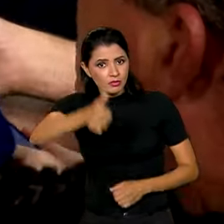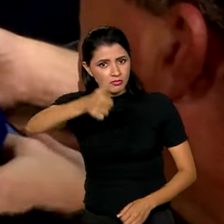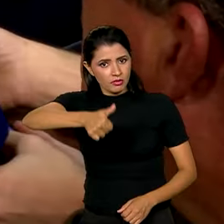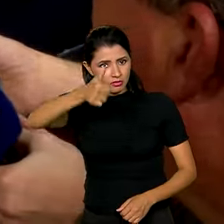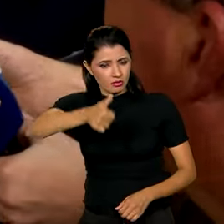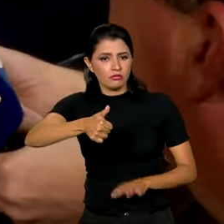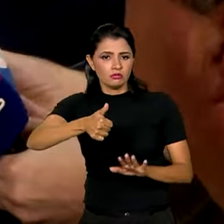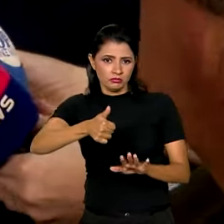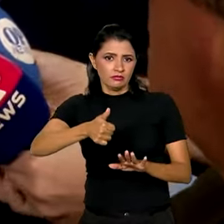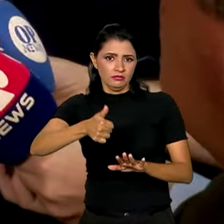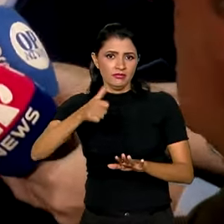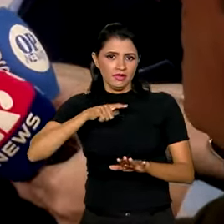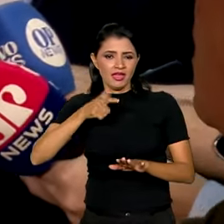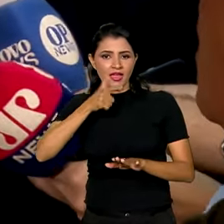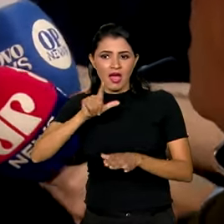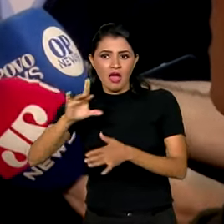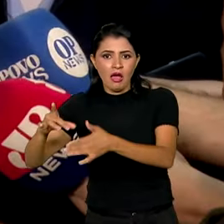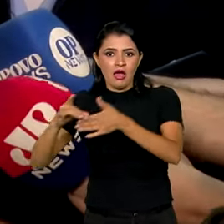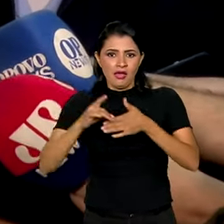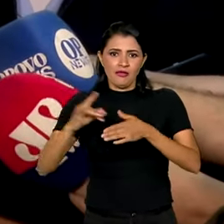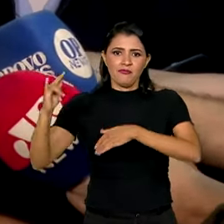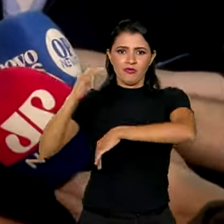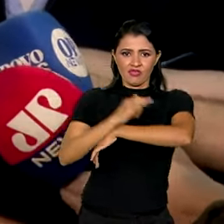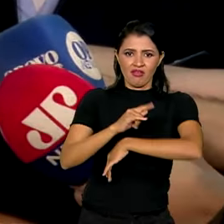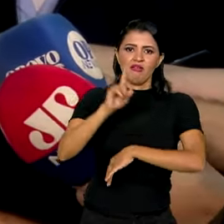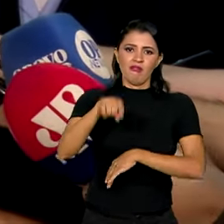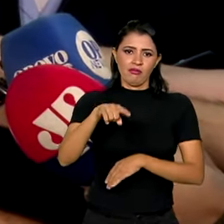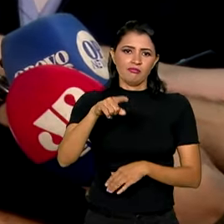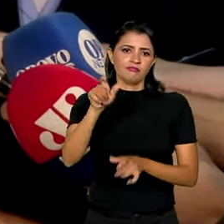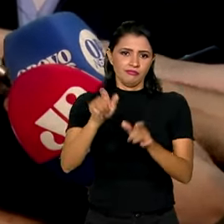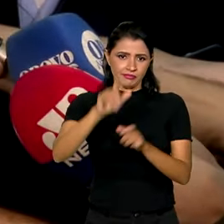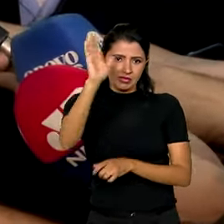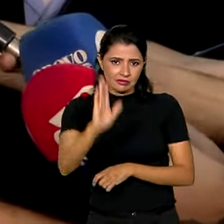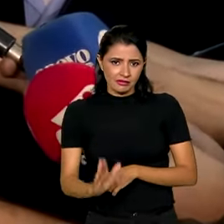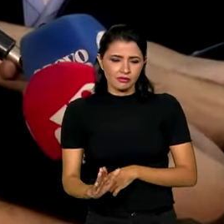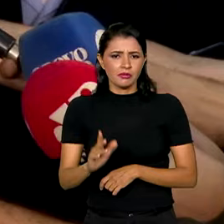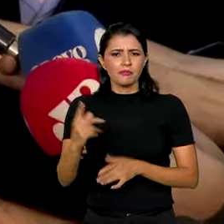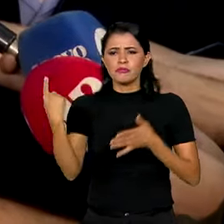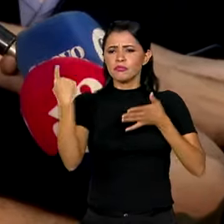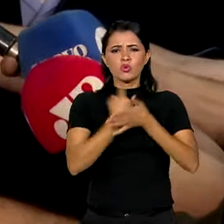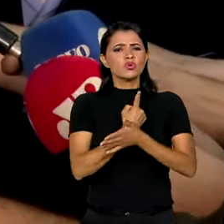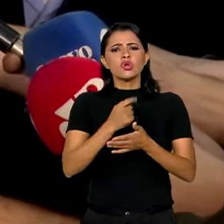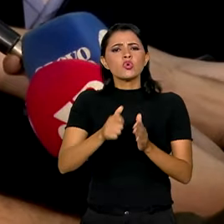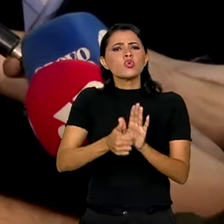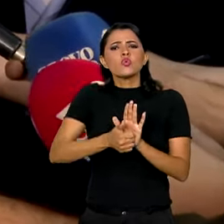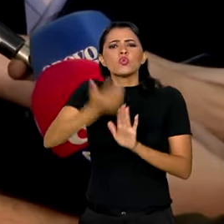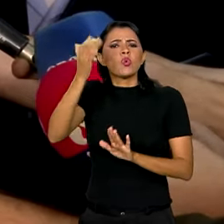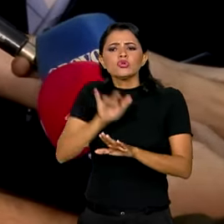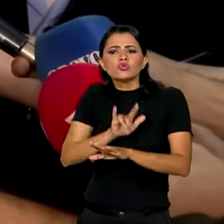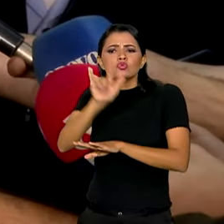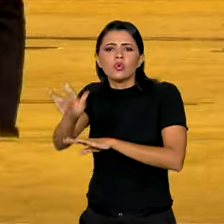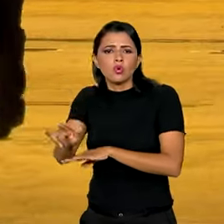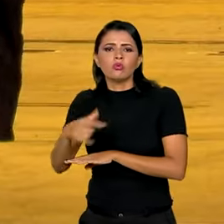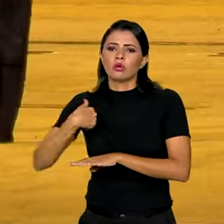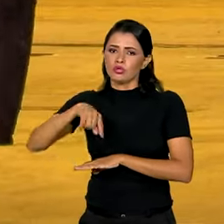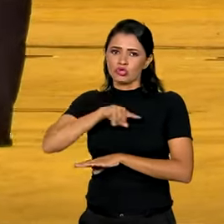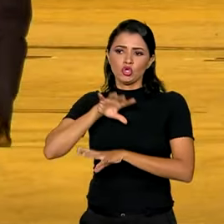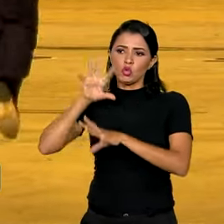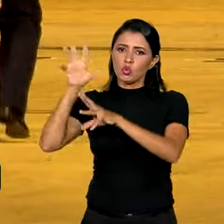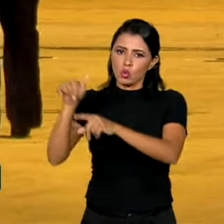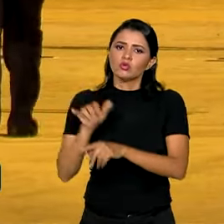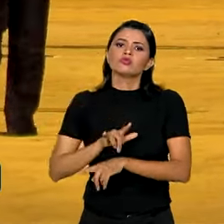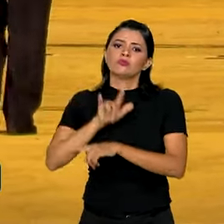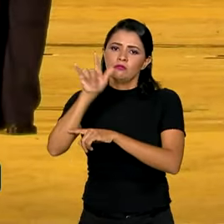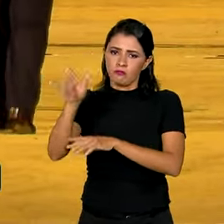primeiros, vamos dizer, repatriados, são brasileiros. E as pessoas me perguntam, quantos voos serão? Nós traremos todos os brasileiros que estão naquela